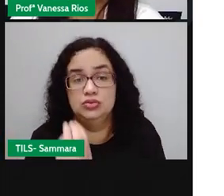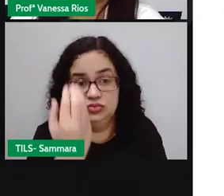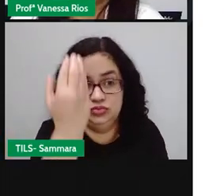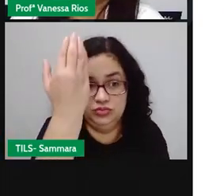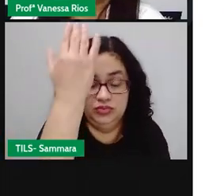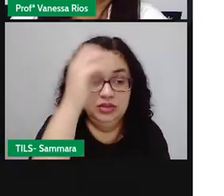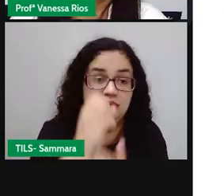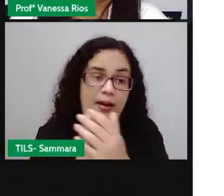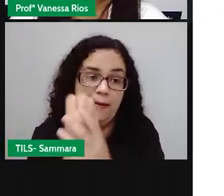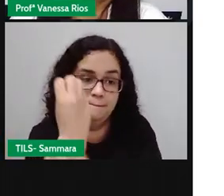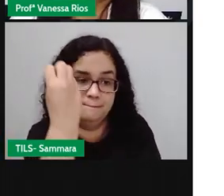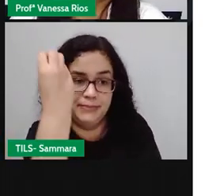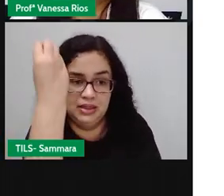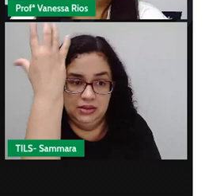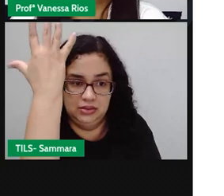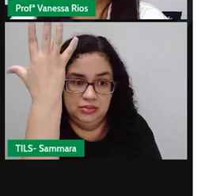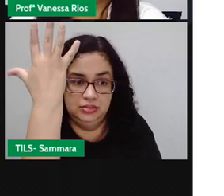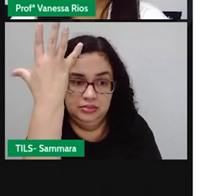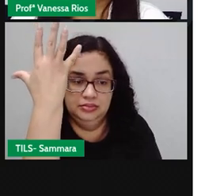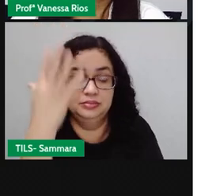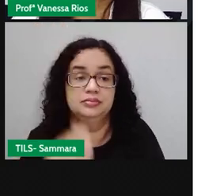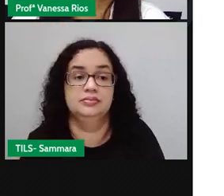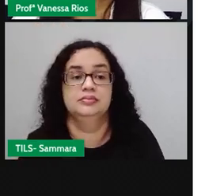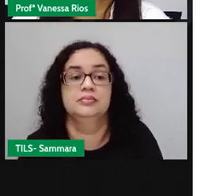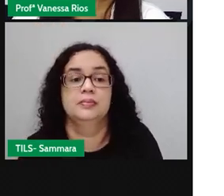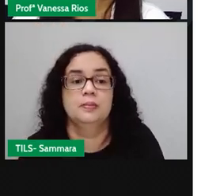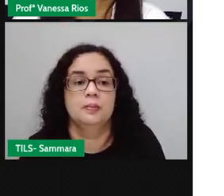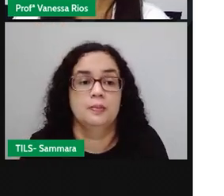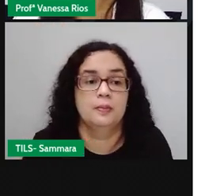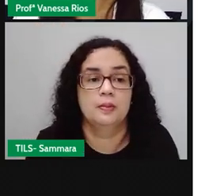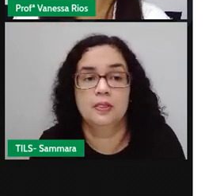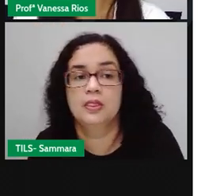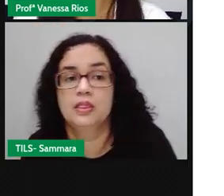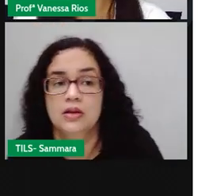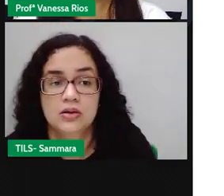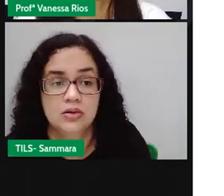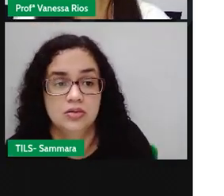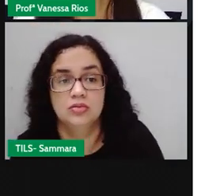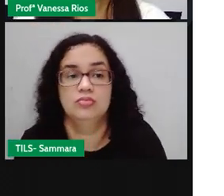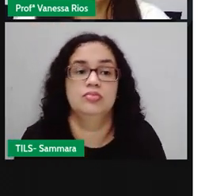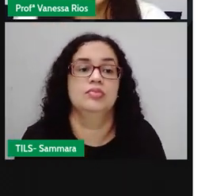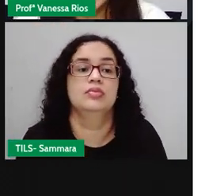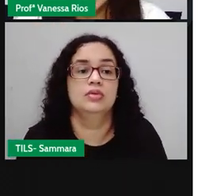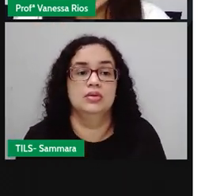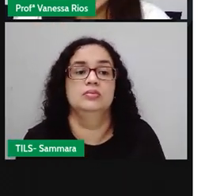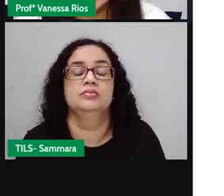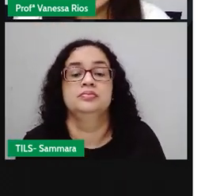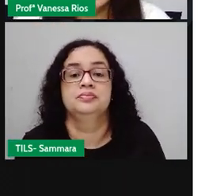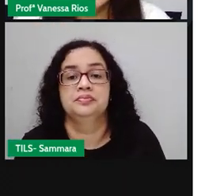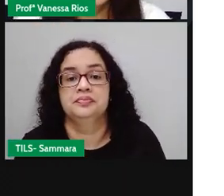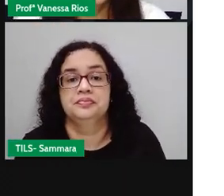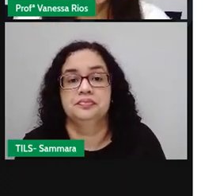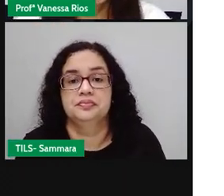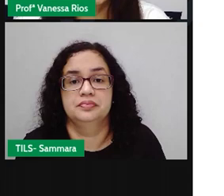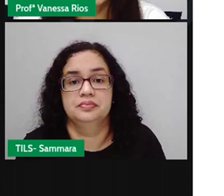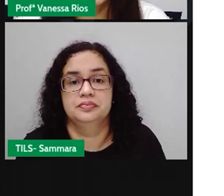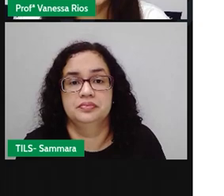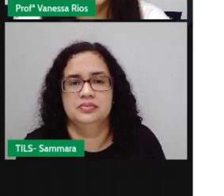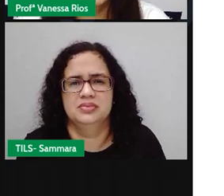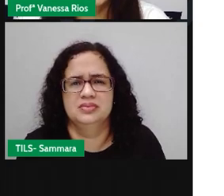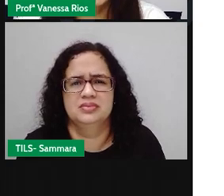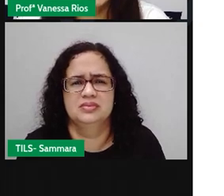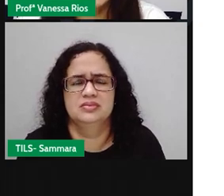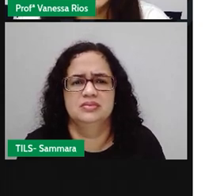são aqueles que vêm os materiais que são oferecidos, que são fornecidos aí pelas plantas.